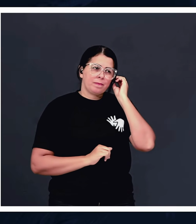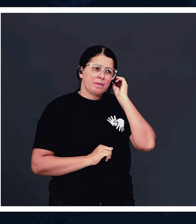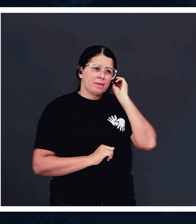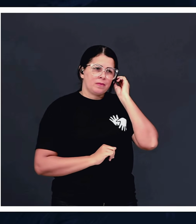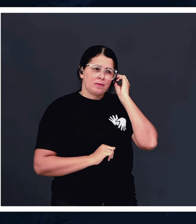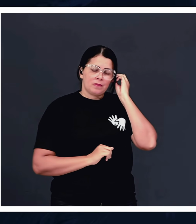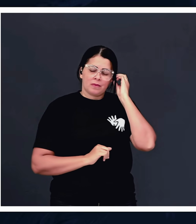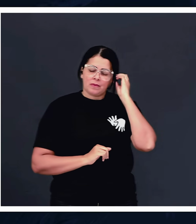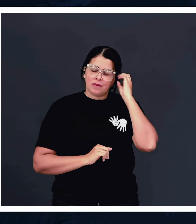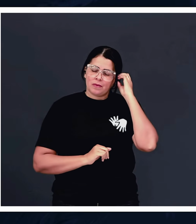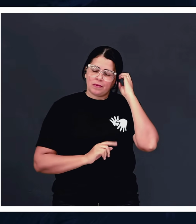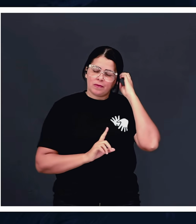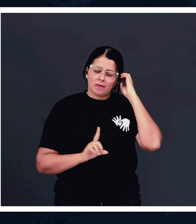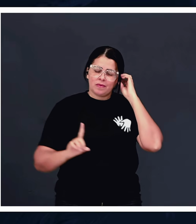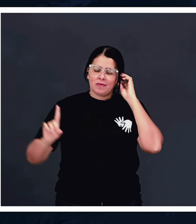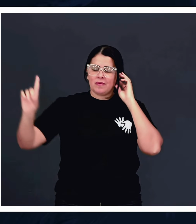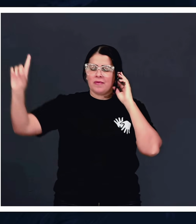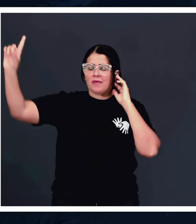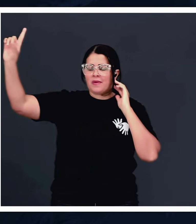vem me